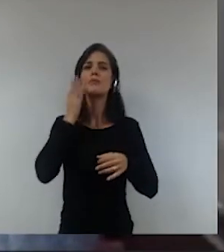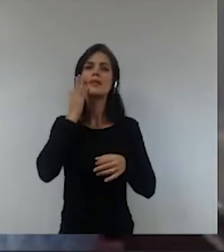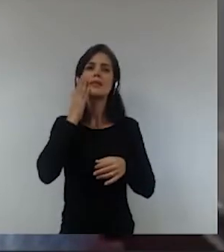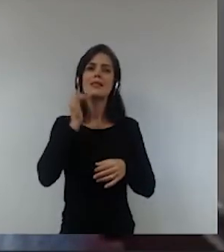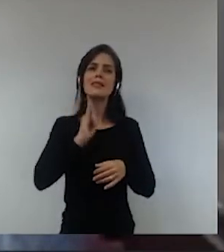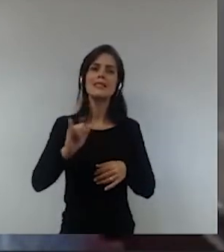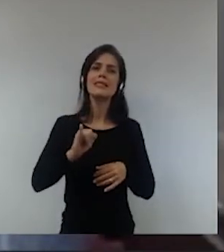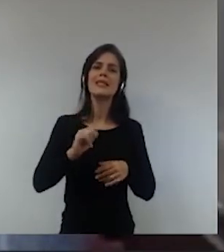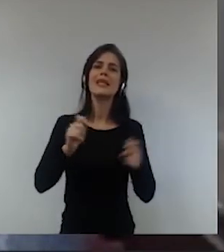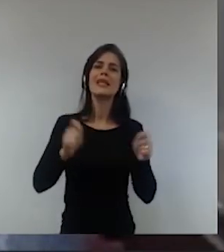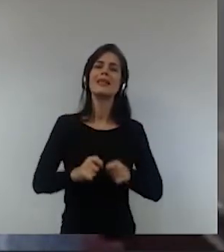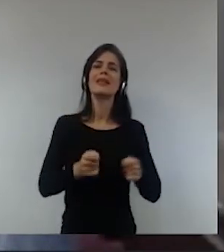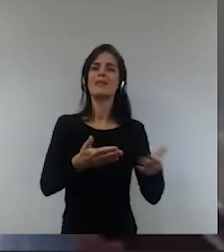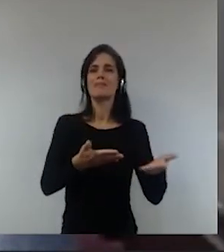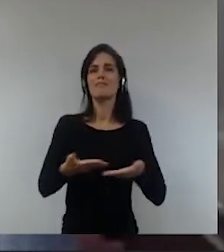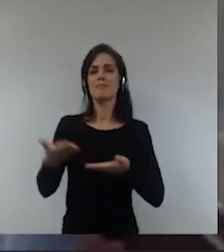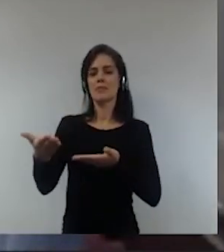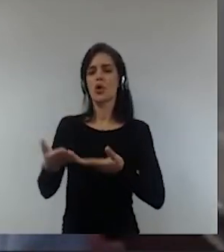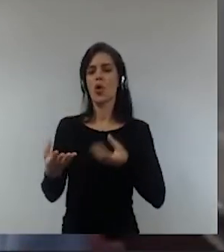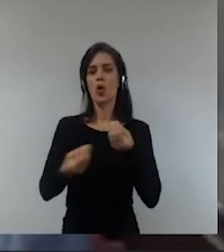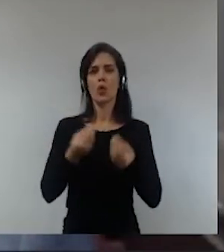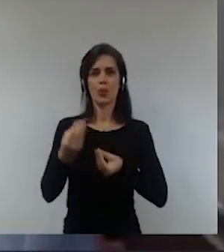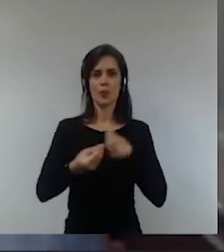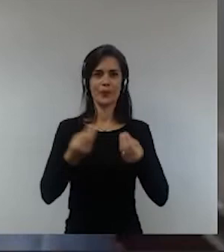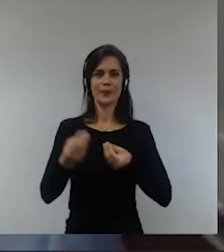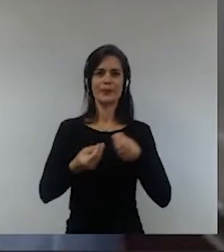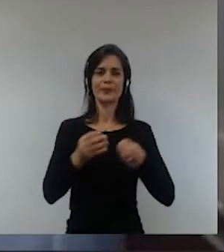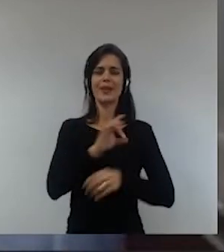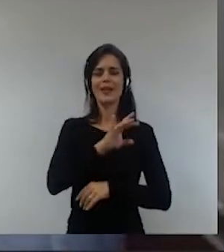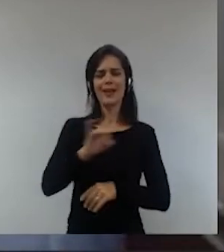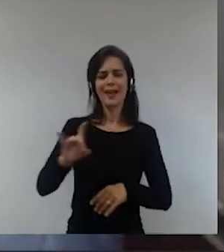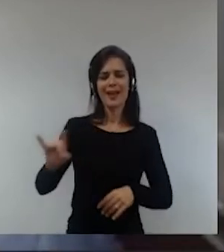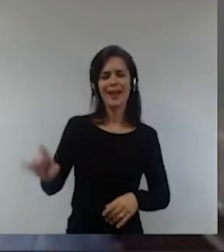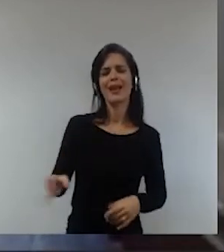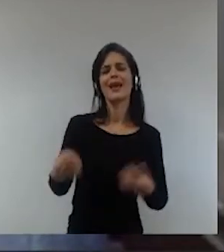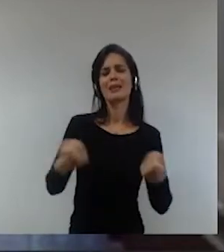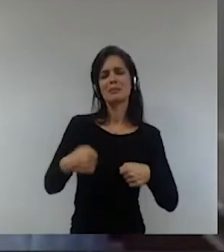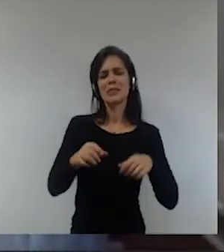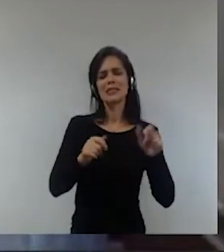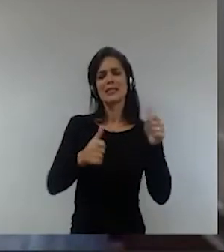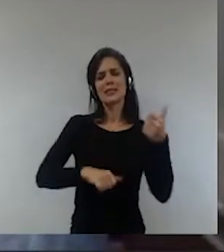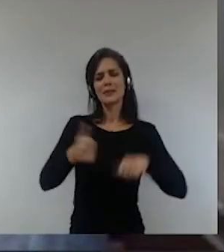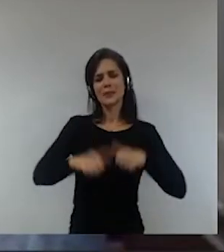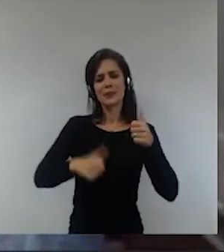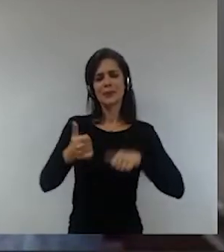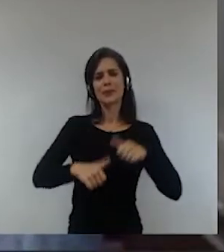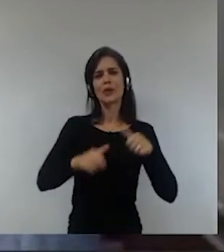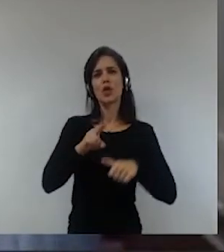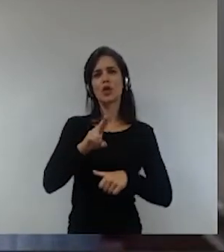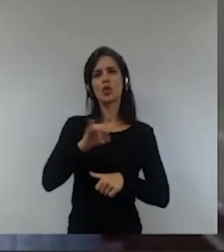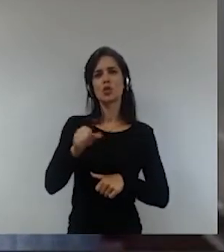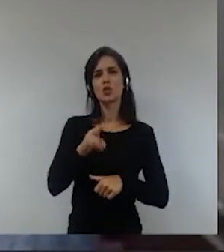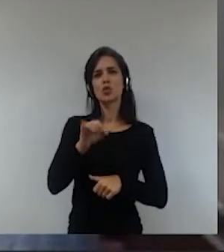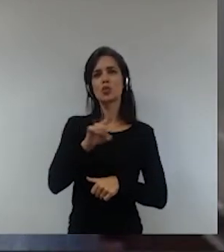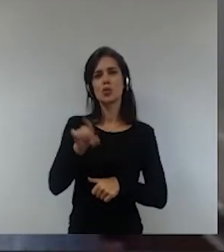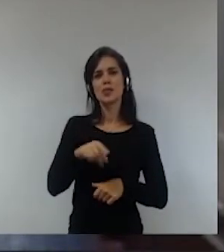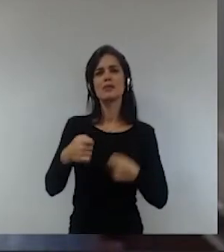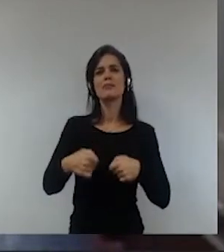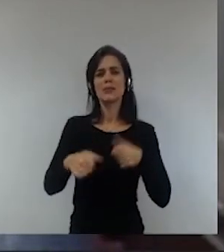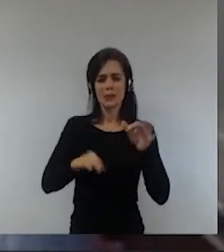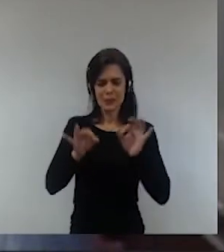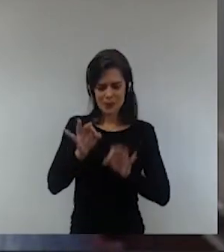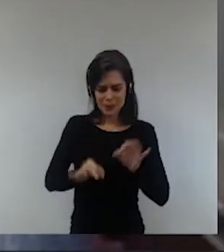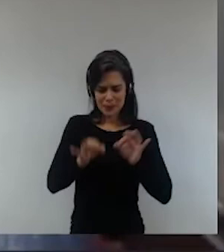técnicas de intimação. Então, cada caso concreto deve ser analisado pelo juiz da causa e todas as